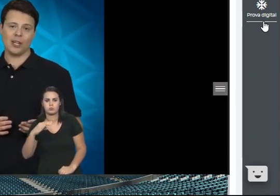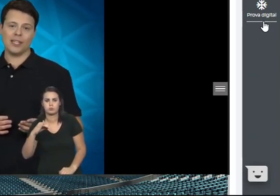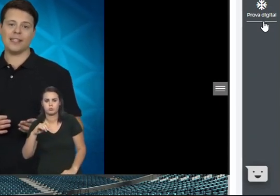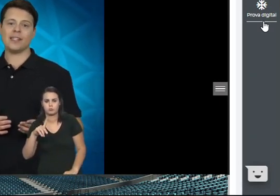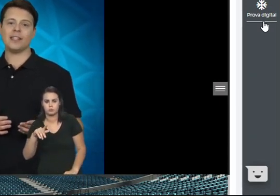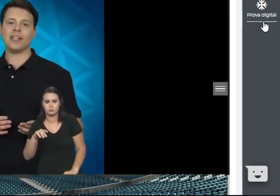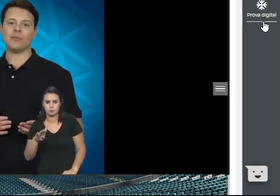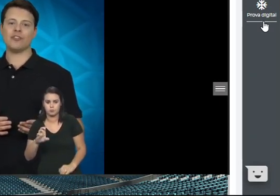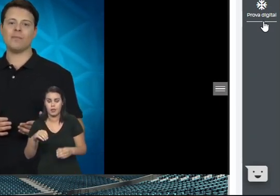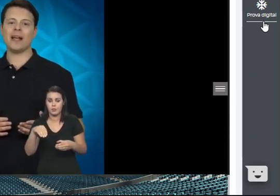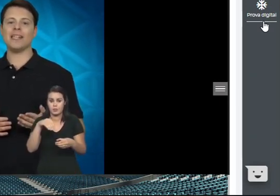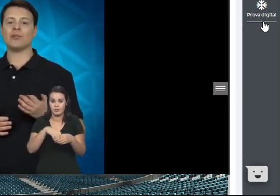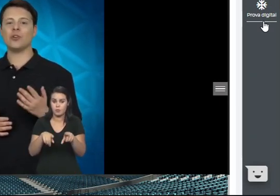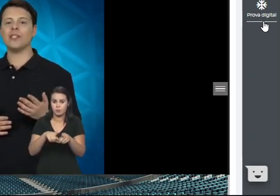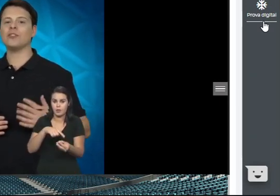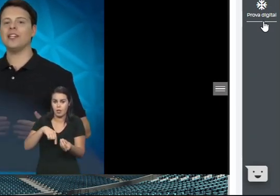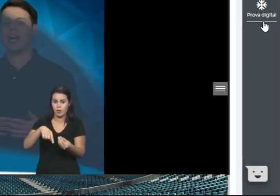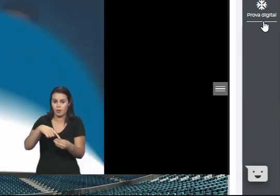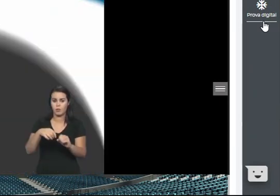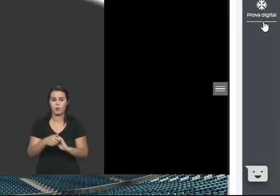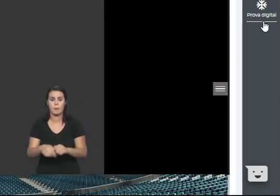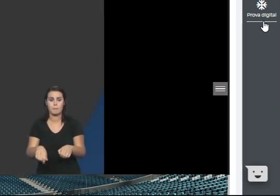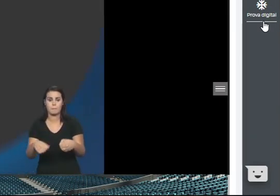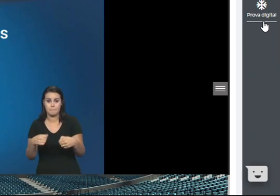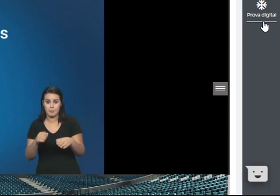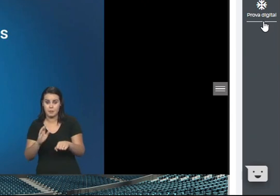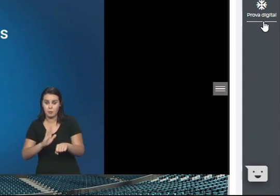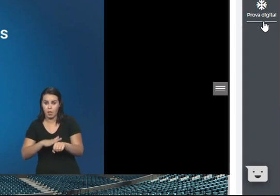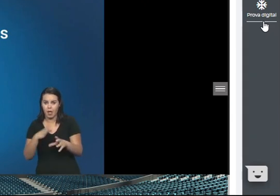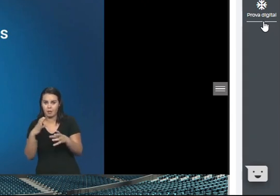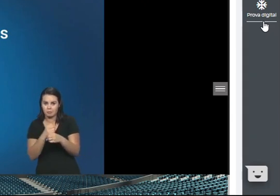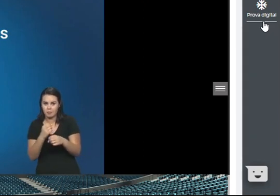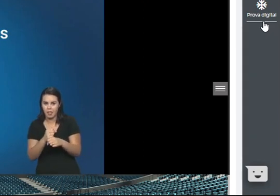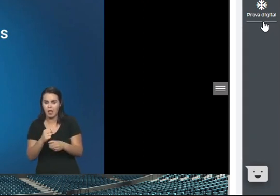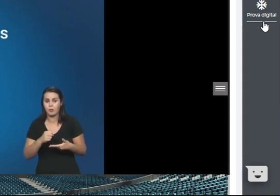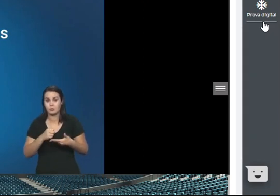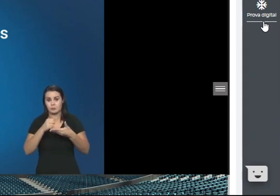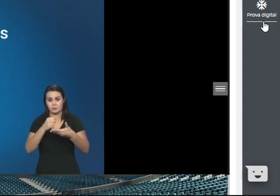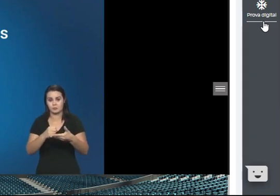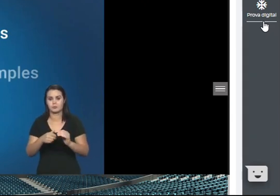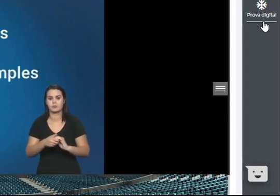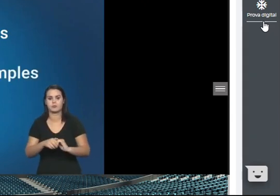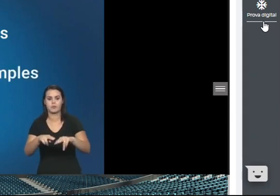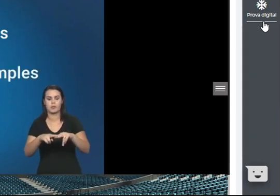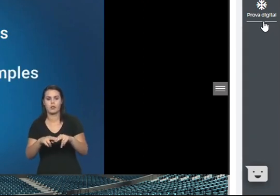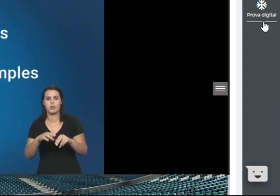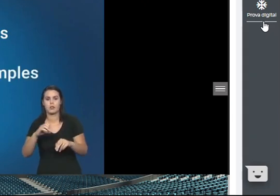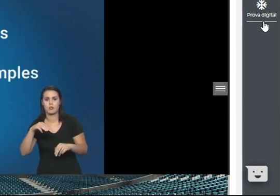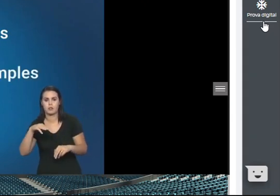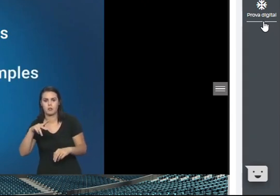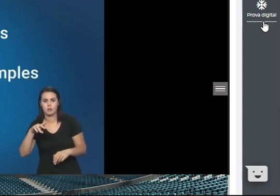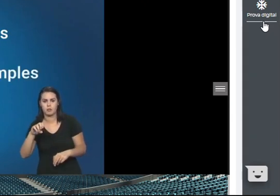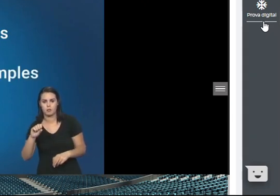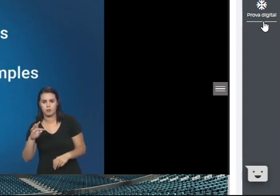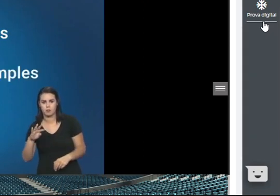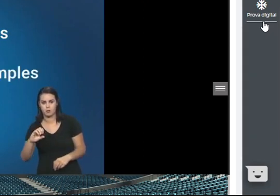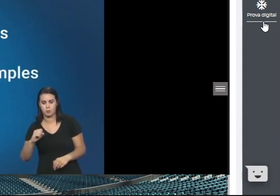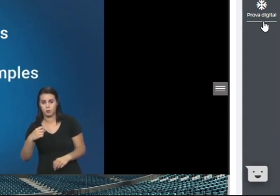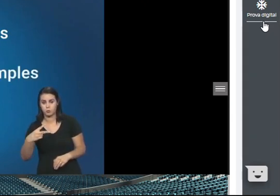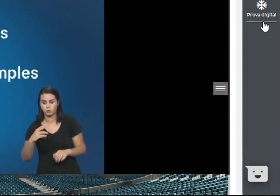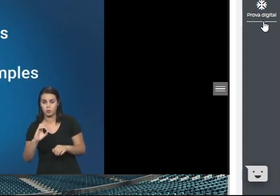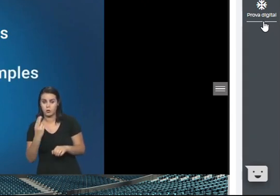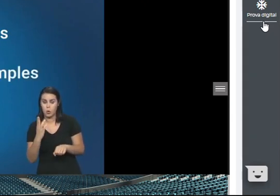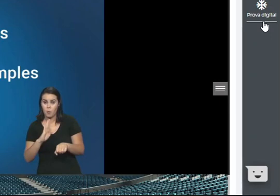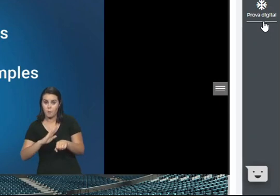para isso, necessitamos de mais equações auxiliares. Treliças compostas são estruturas formadas por duas ou mais treliças simples